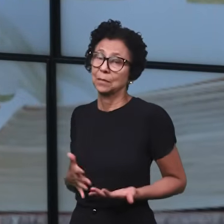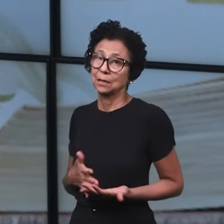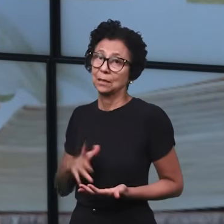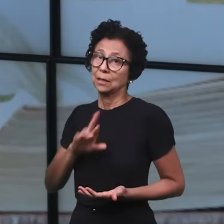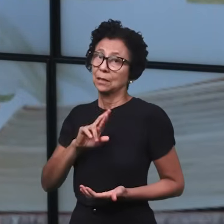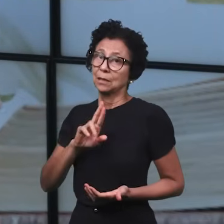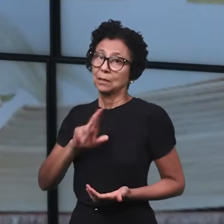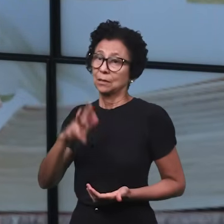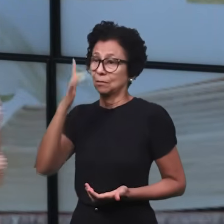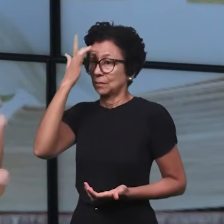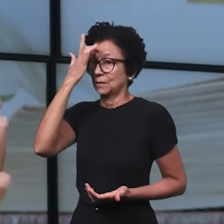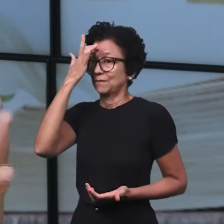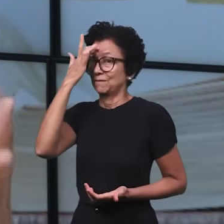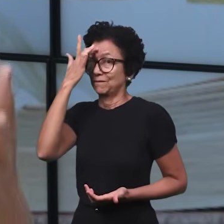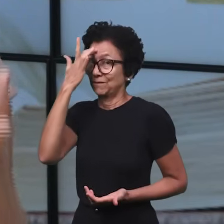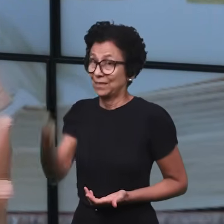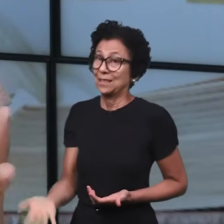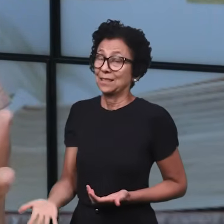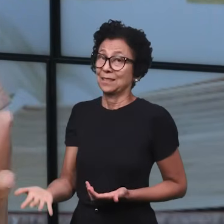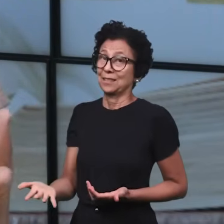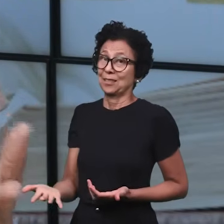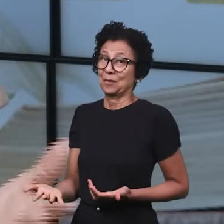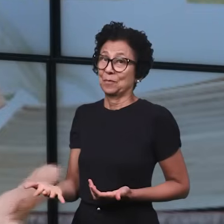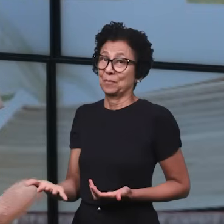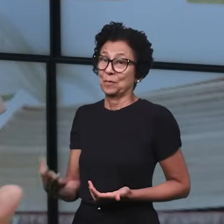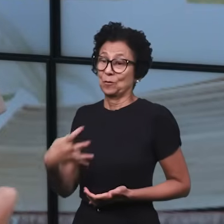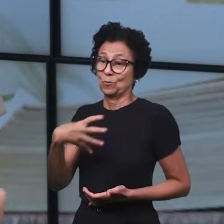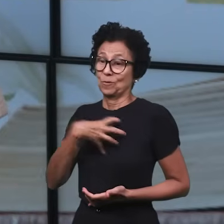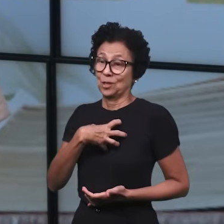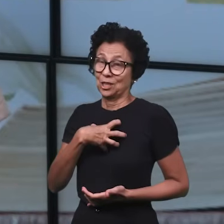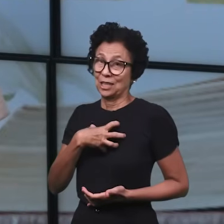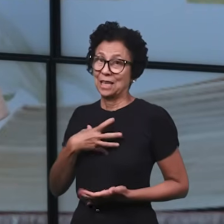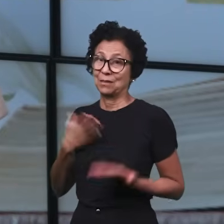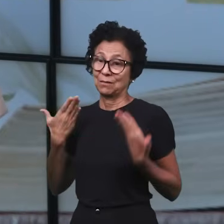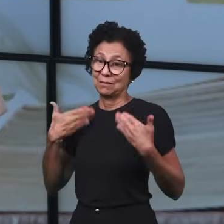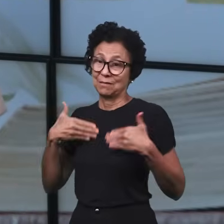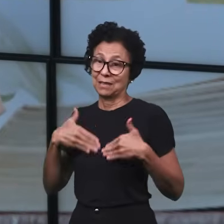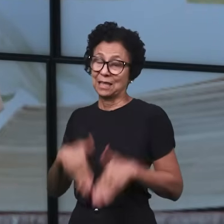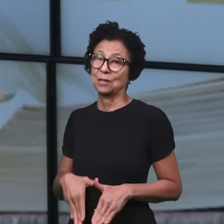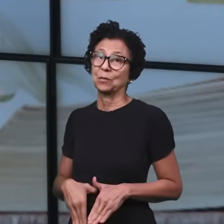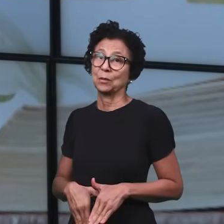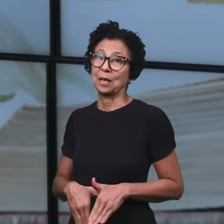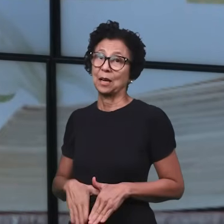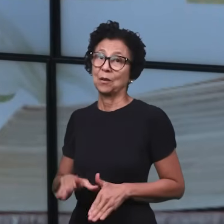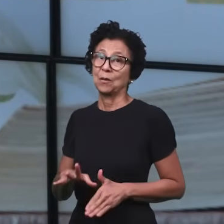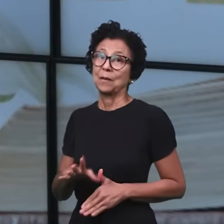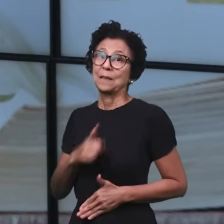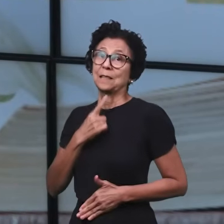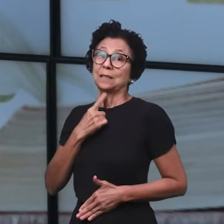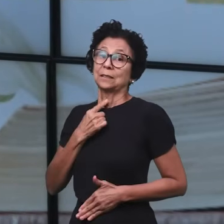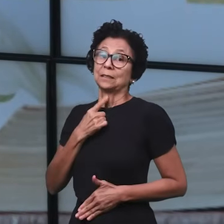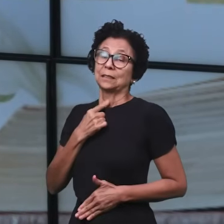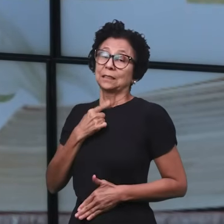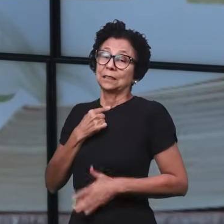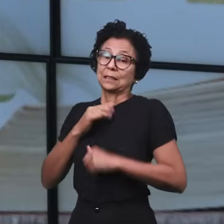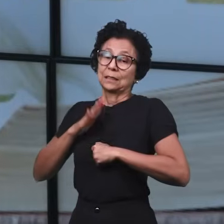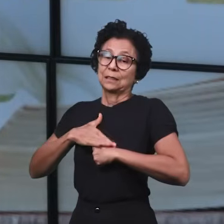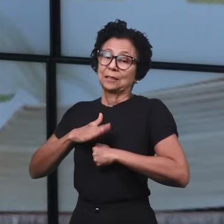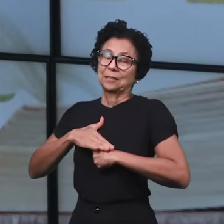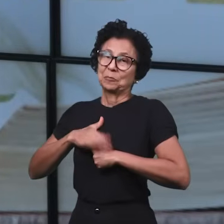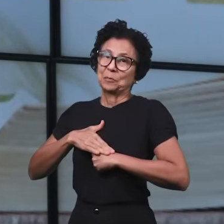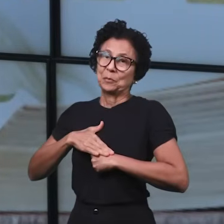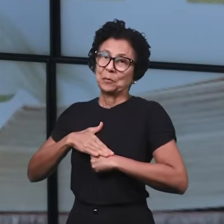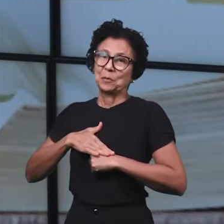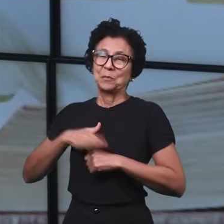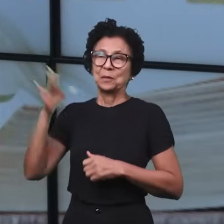fácil, por quê? Porque a nossa natureza clama por fazer a nossa vontade. Mas quando o Espírito Santo controla